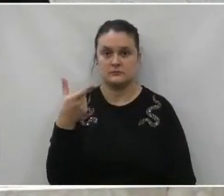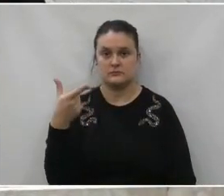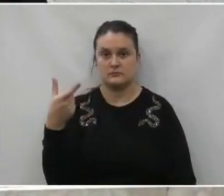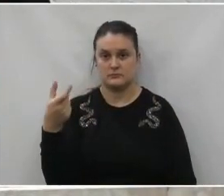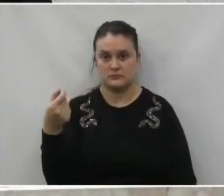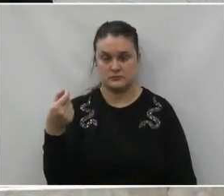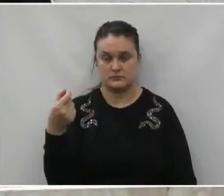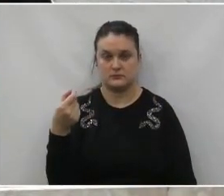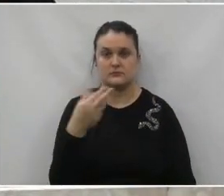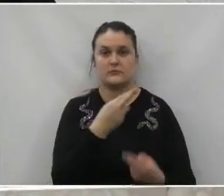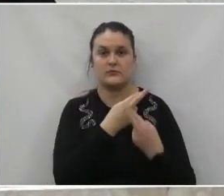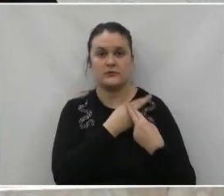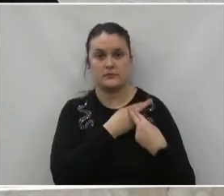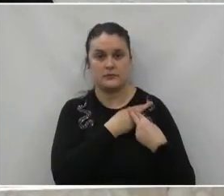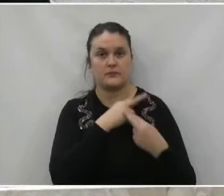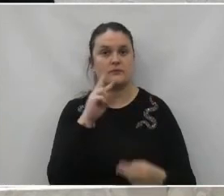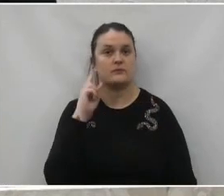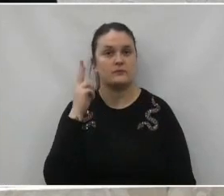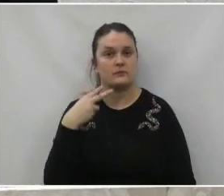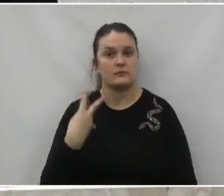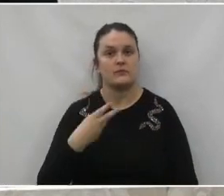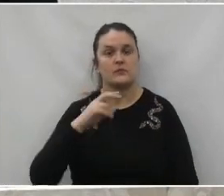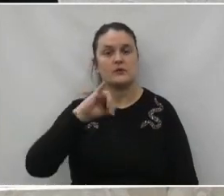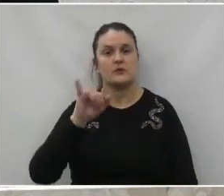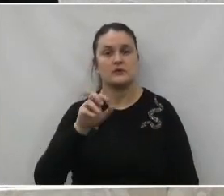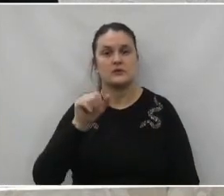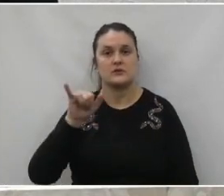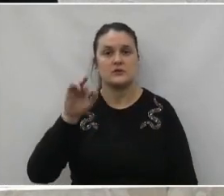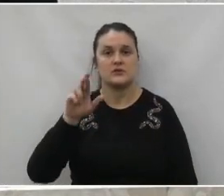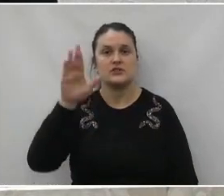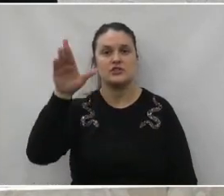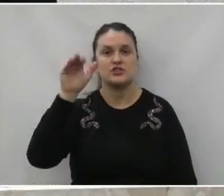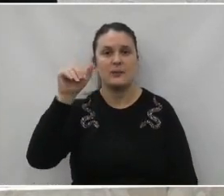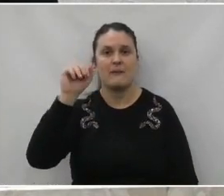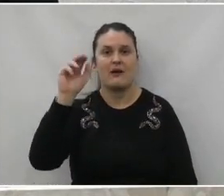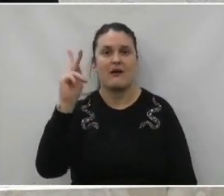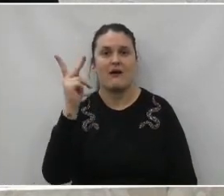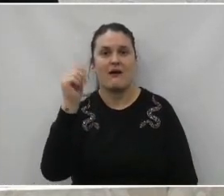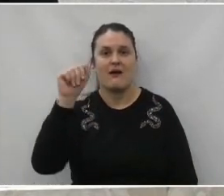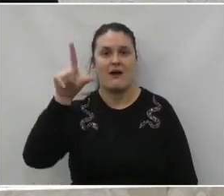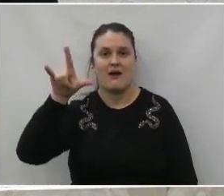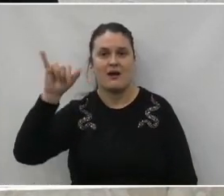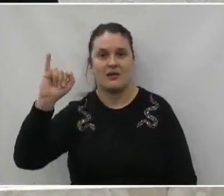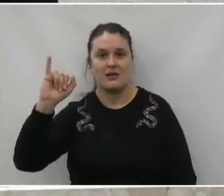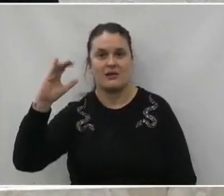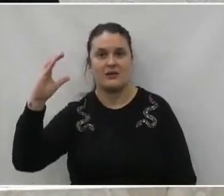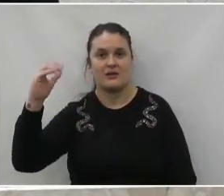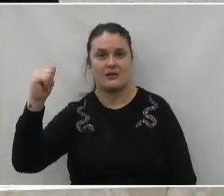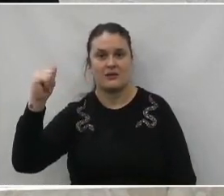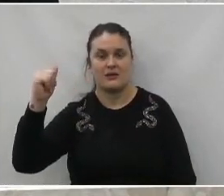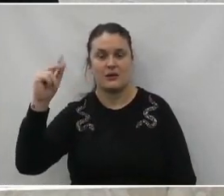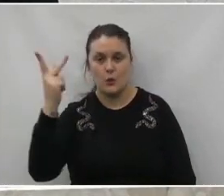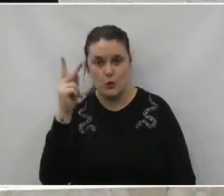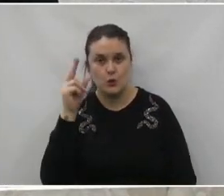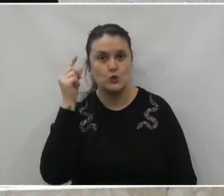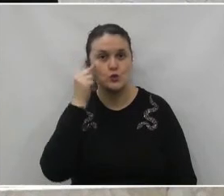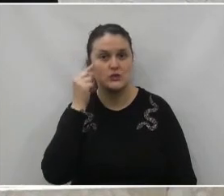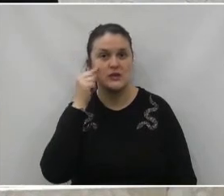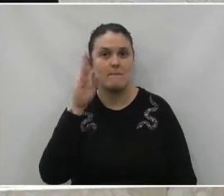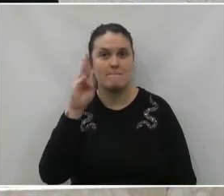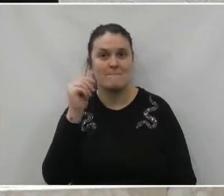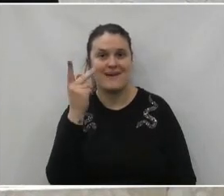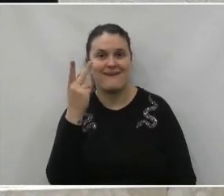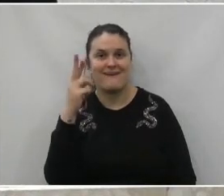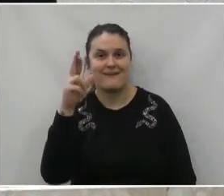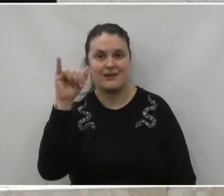5/2020, de autoria do vereador Jair Brunhago. Denomina Ali Hussein Bakri, a Casa Familiar Rural, localizada no distrito